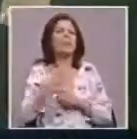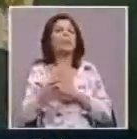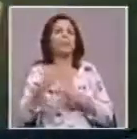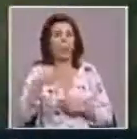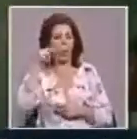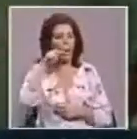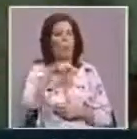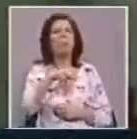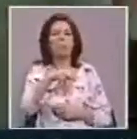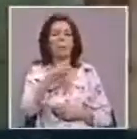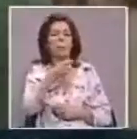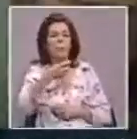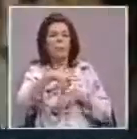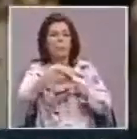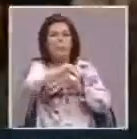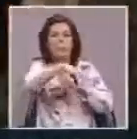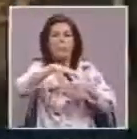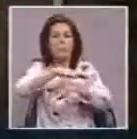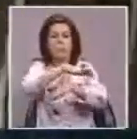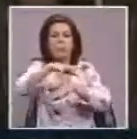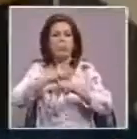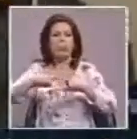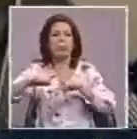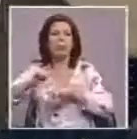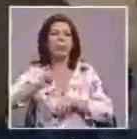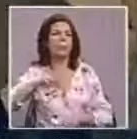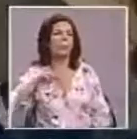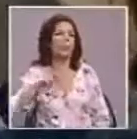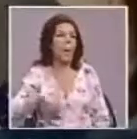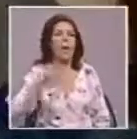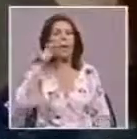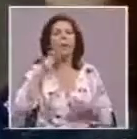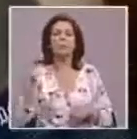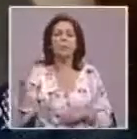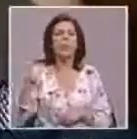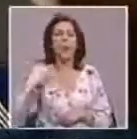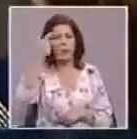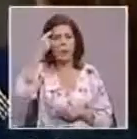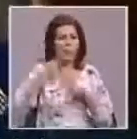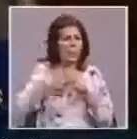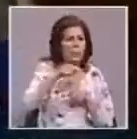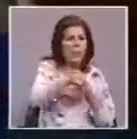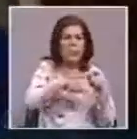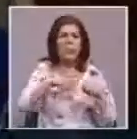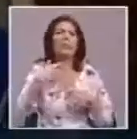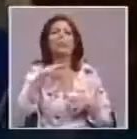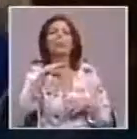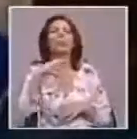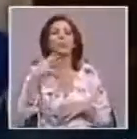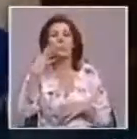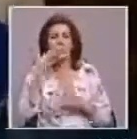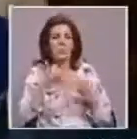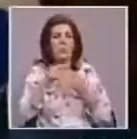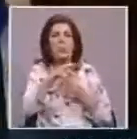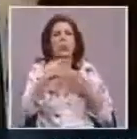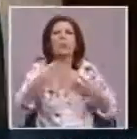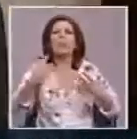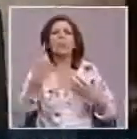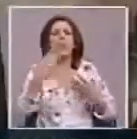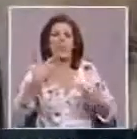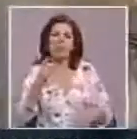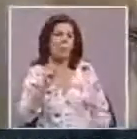conhecer estes produtos das várias regiões de Portugal. As pessoas, quando vêm, têm curiosidade por algum produto maior? No seu caso, vinha à procura de alguma coisa em